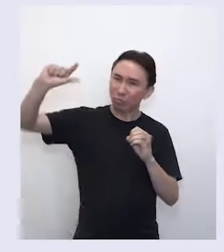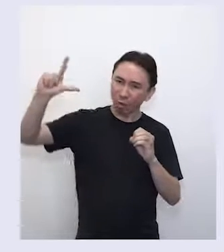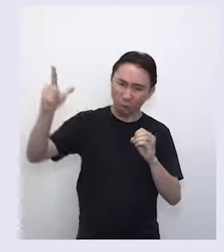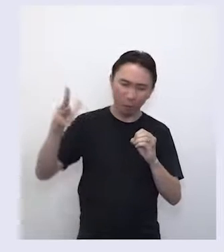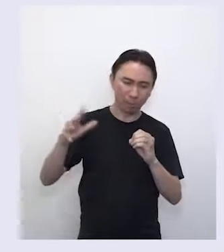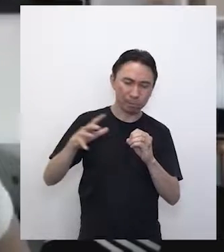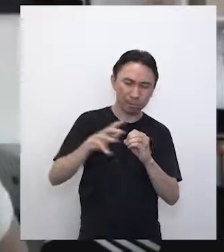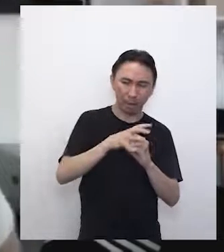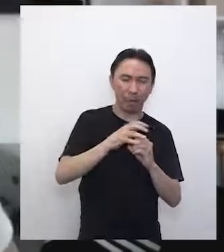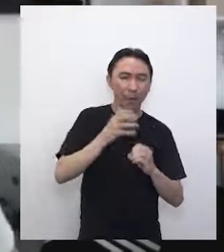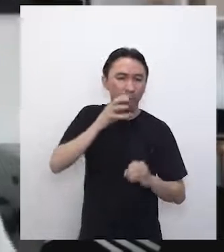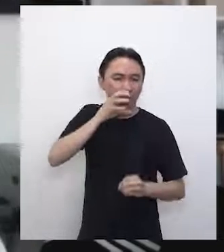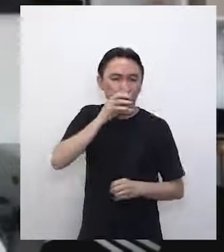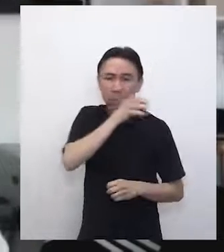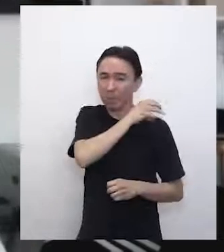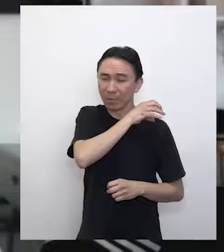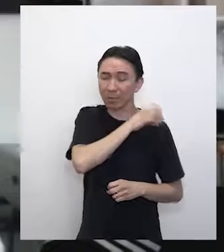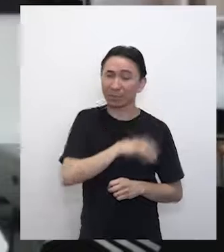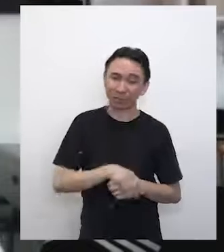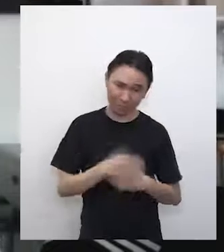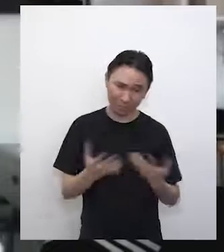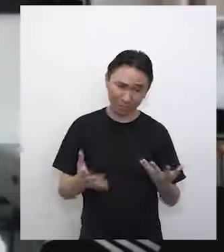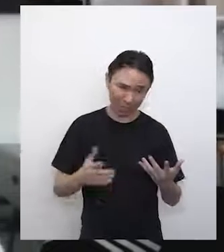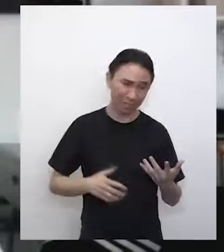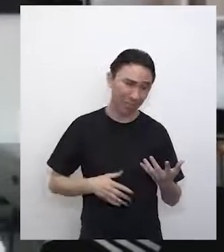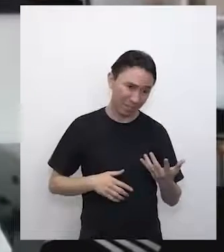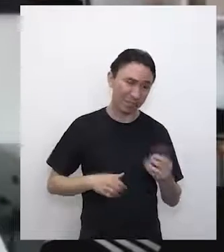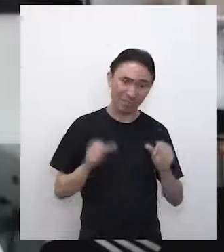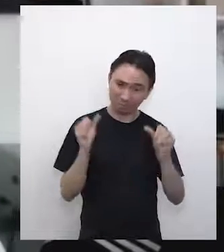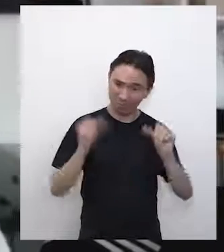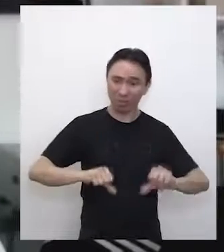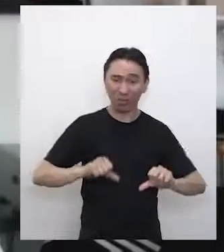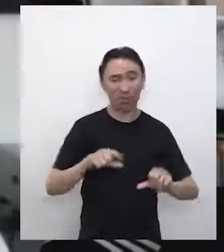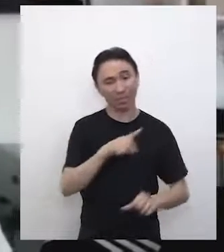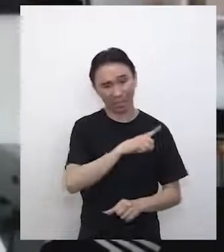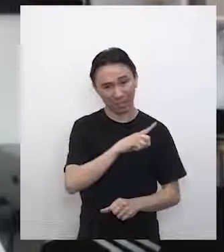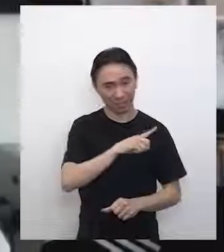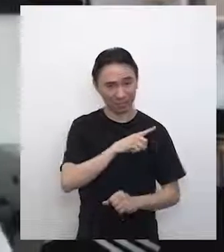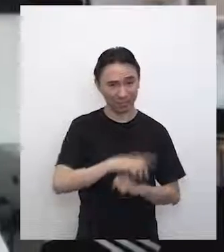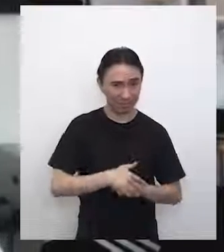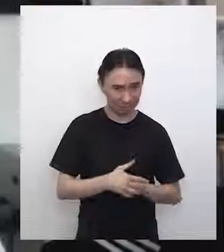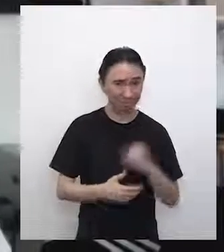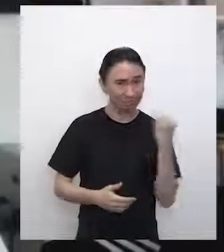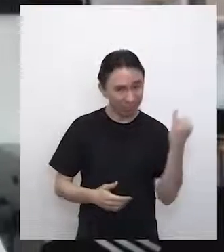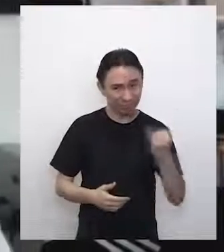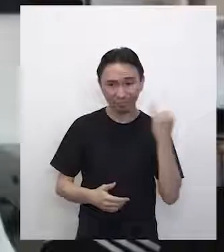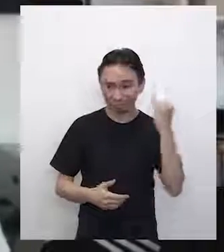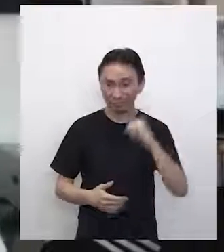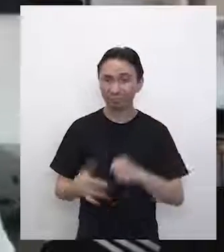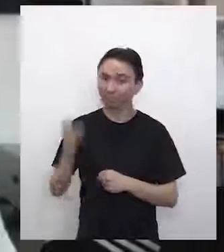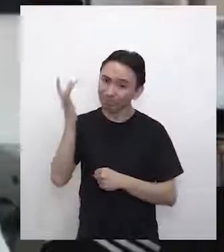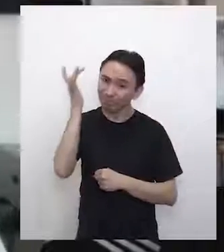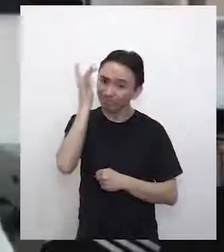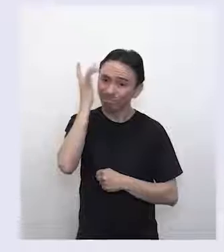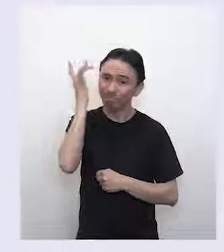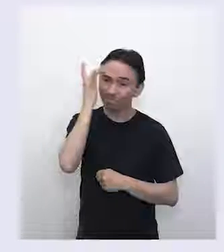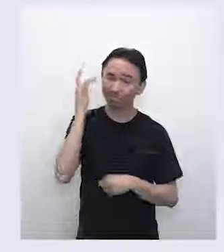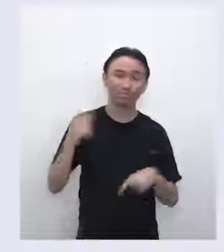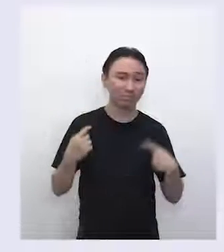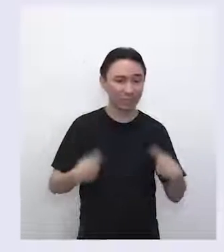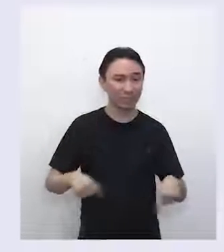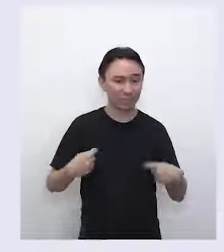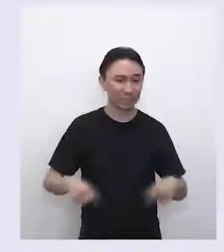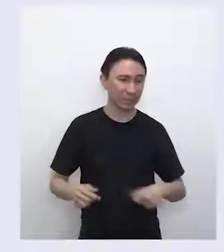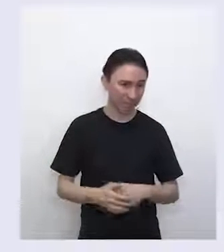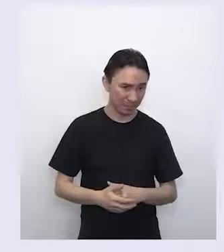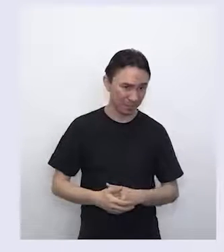ocasionados pela queima aí desses materiais. Então, é muito importante que haja conscientização. Então, pode passar de novo o slide. Vocês